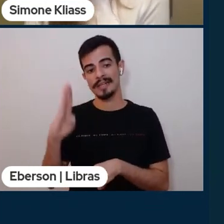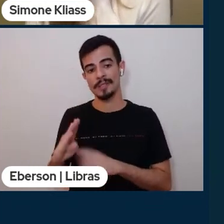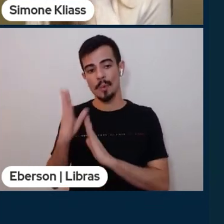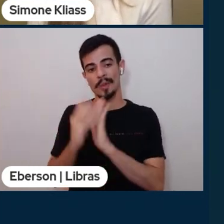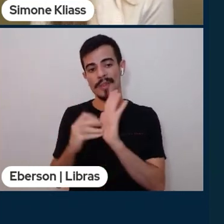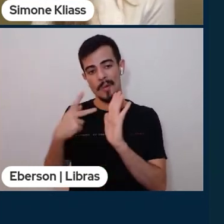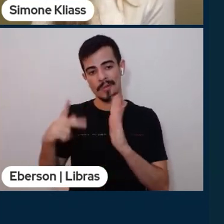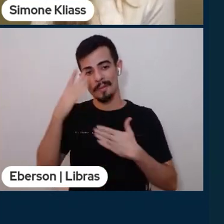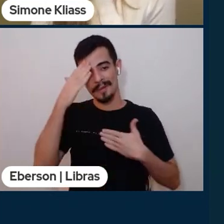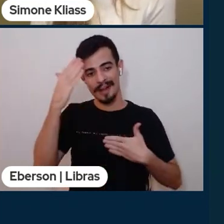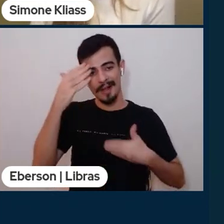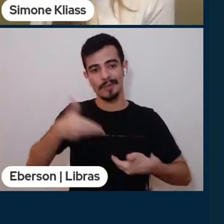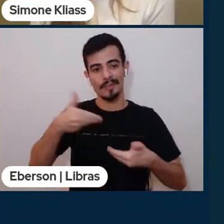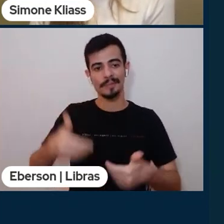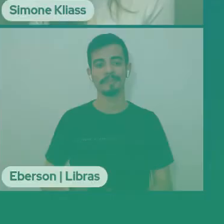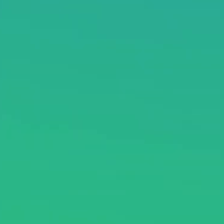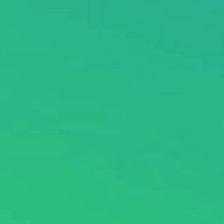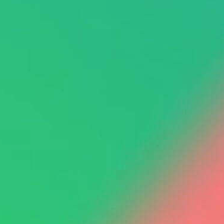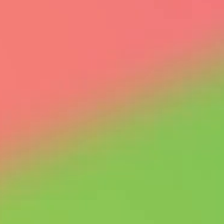obrigado por me receberem